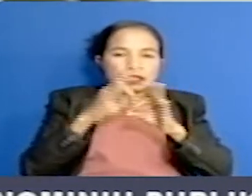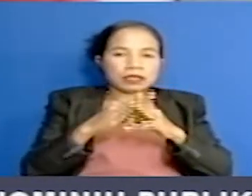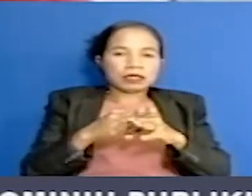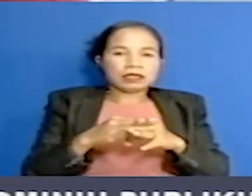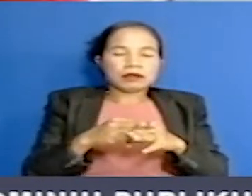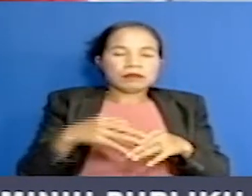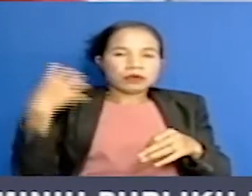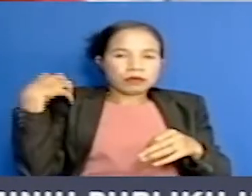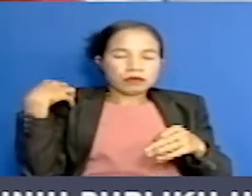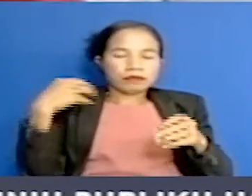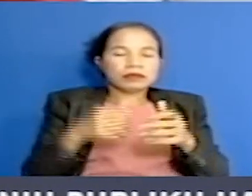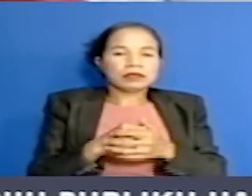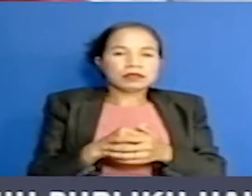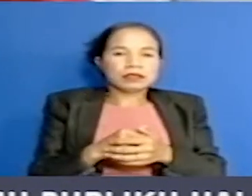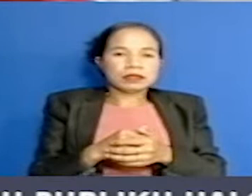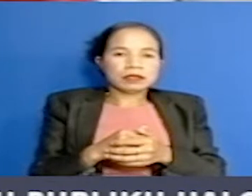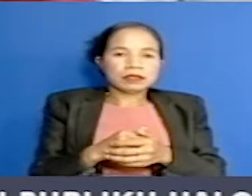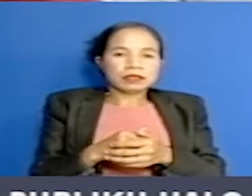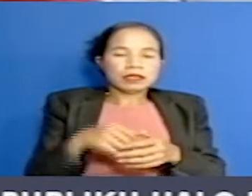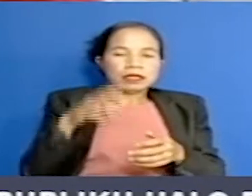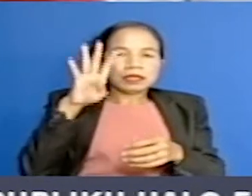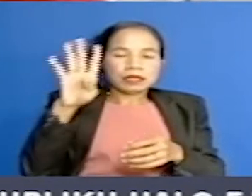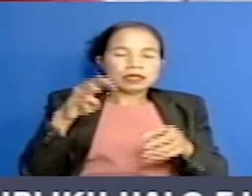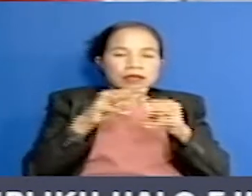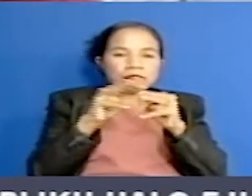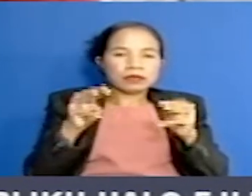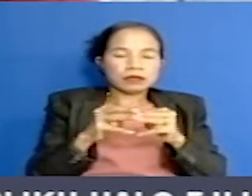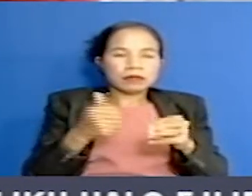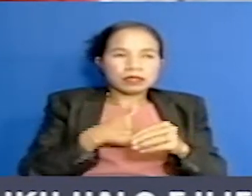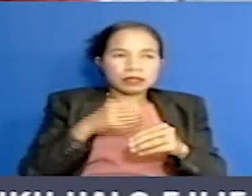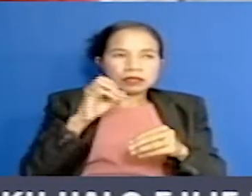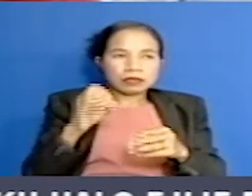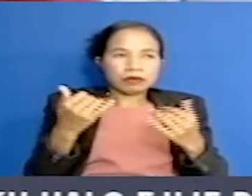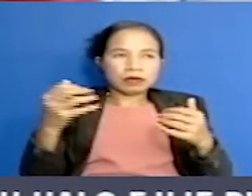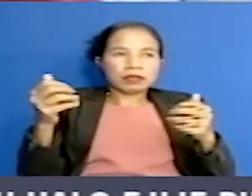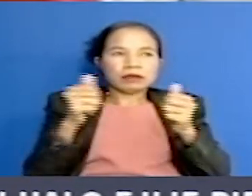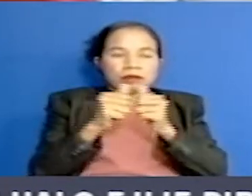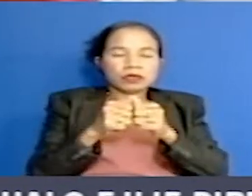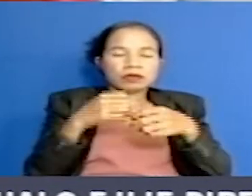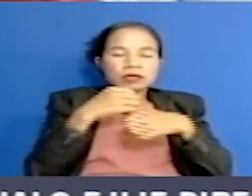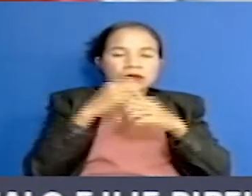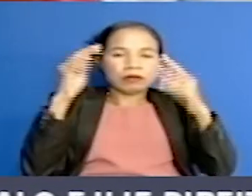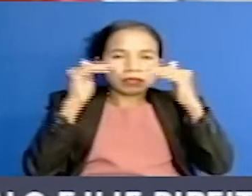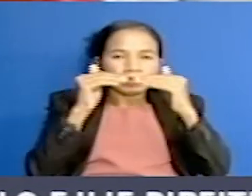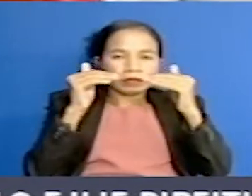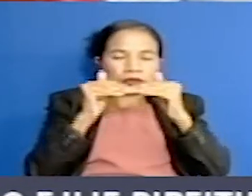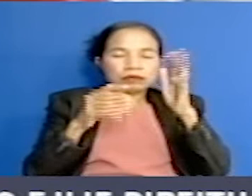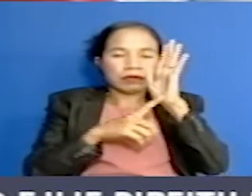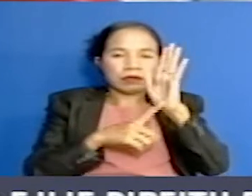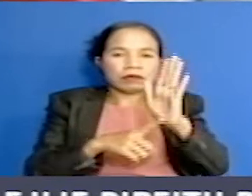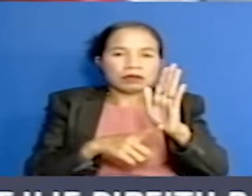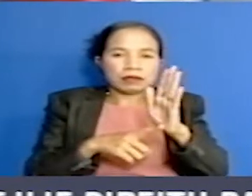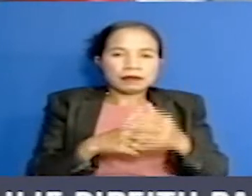Ainaro. É uma coisa a mim a livro a moto o encontro ira né a tu for sai e